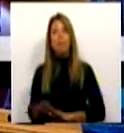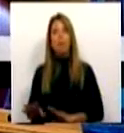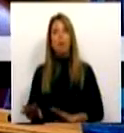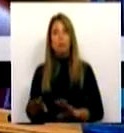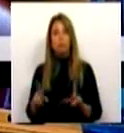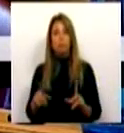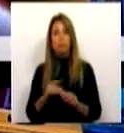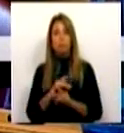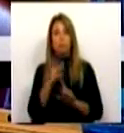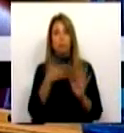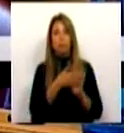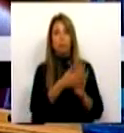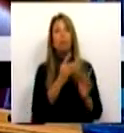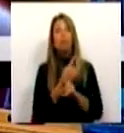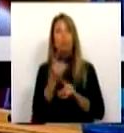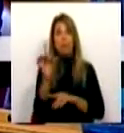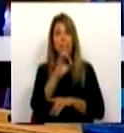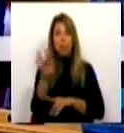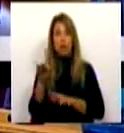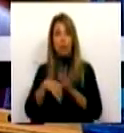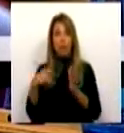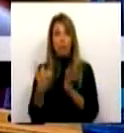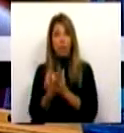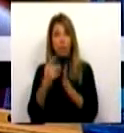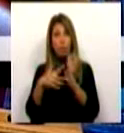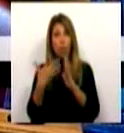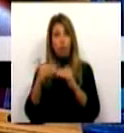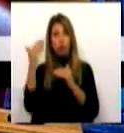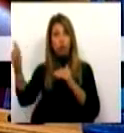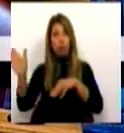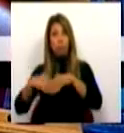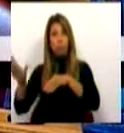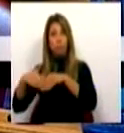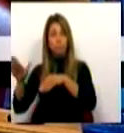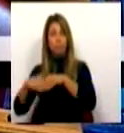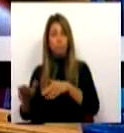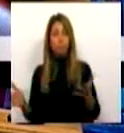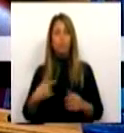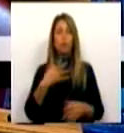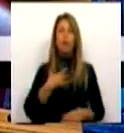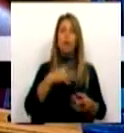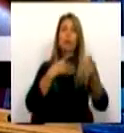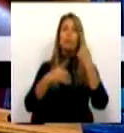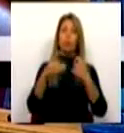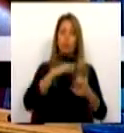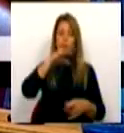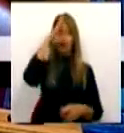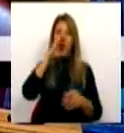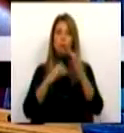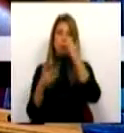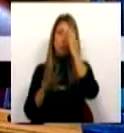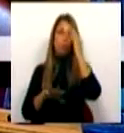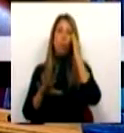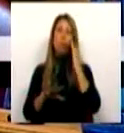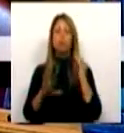de 600 efetivos do quadro externo. Portanto, aquilo que eu gostaria de perguntar ao Sr. Ministro neste contexto é que o Orçamento de Estado,